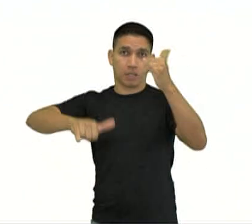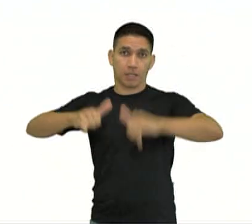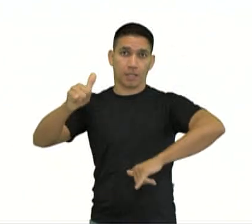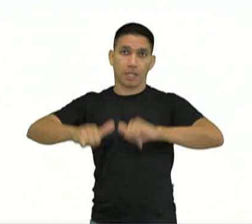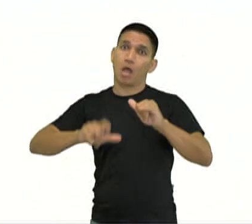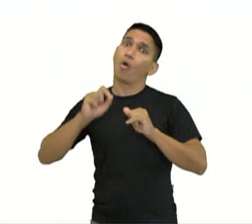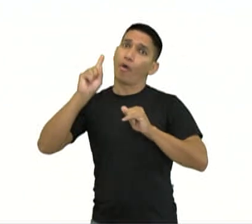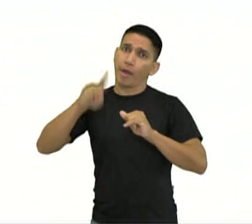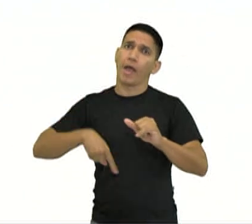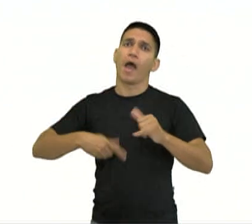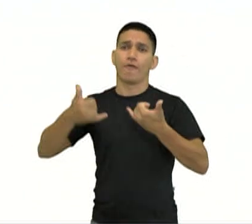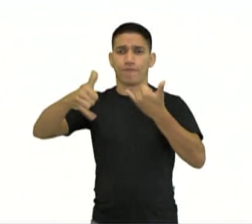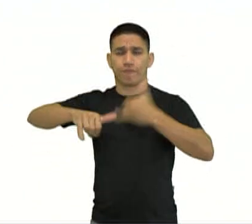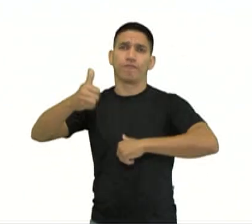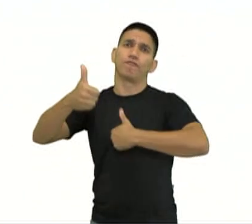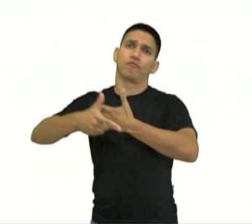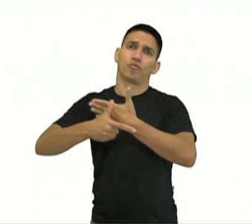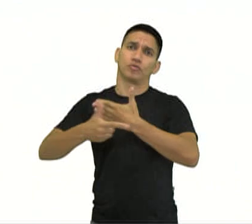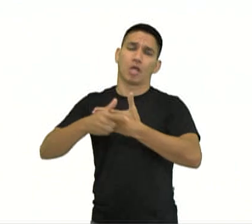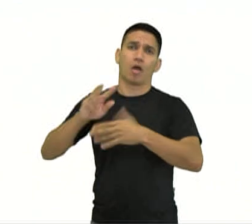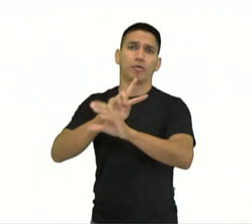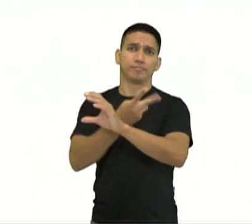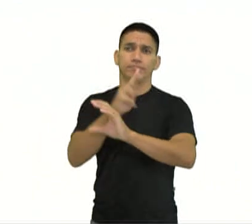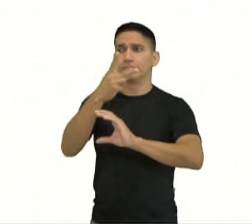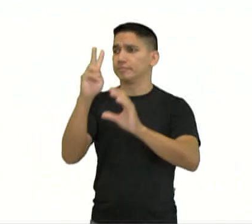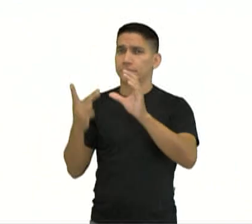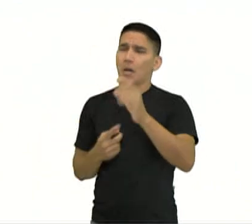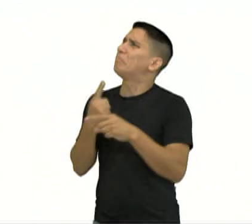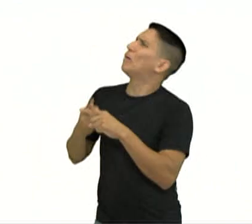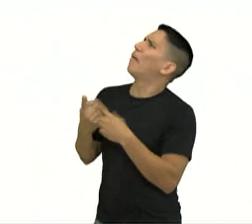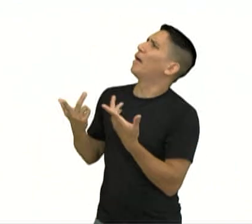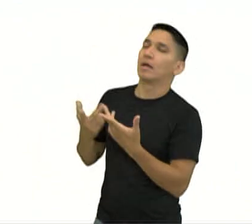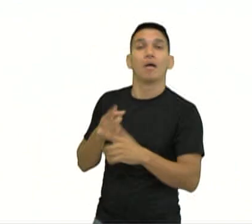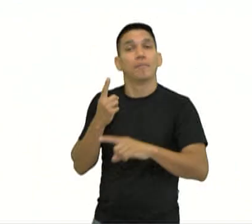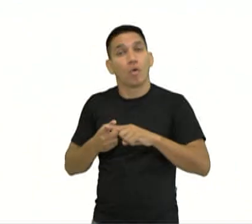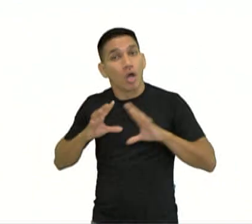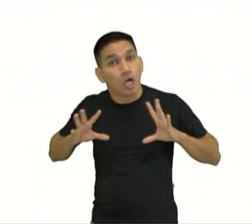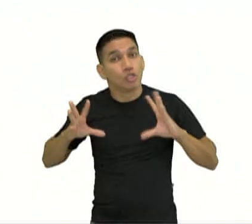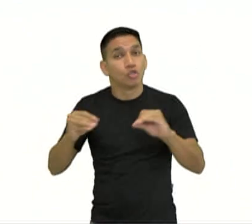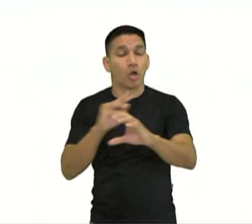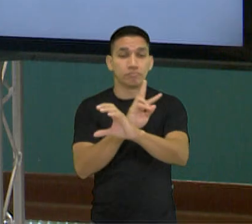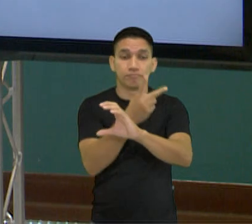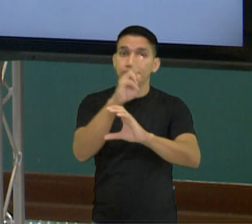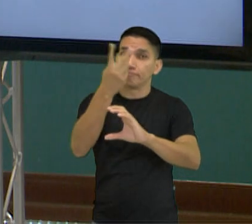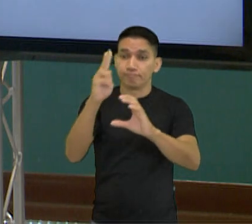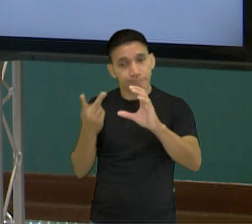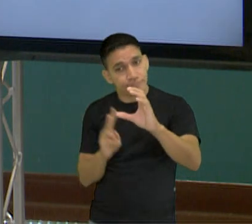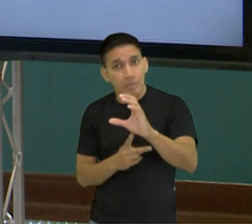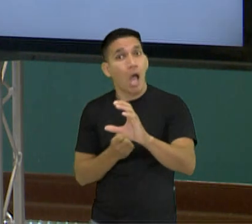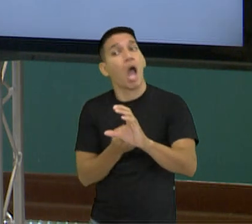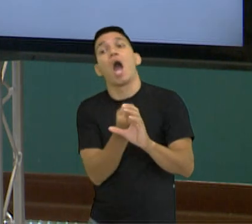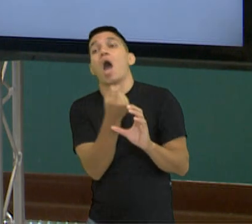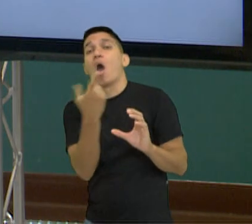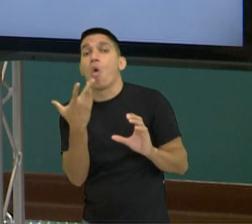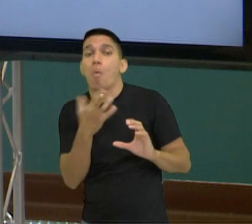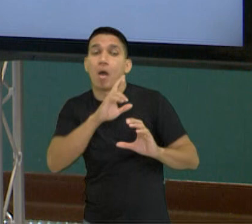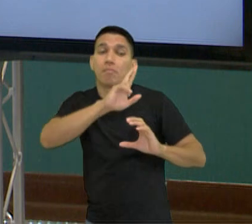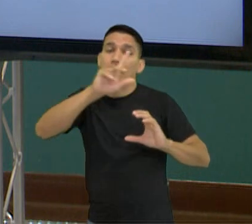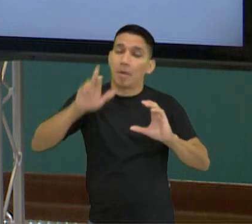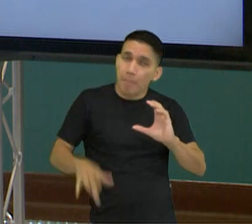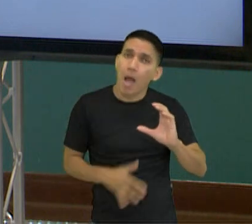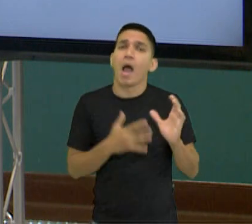denominada hidrocarbonetos. Por quê, professor? Porque todos os hidrocarbonetos apresentam algumas